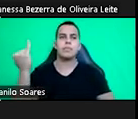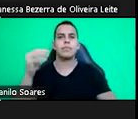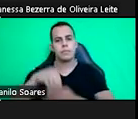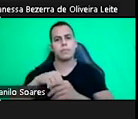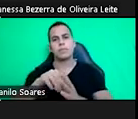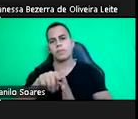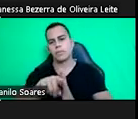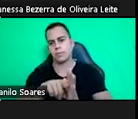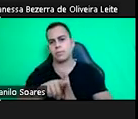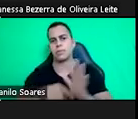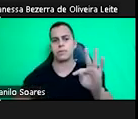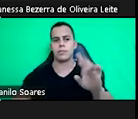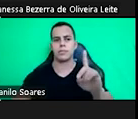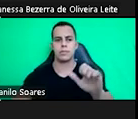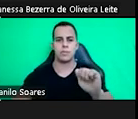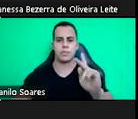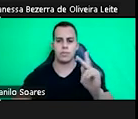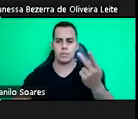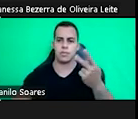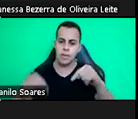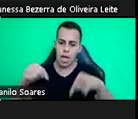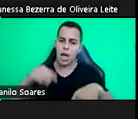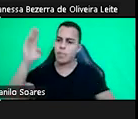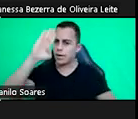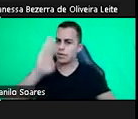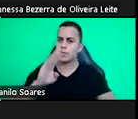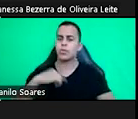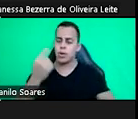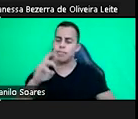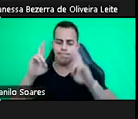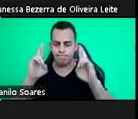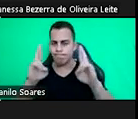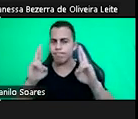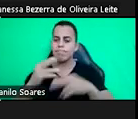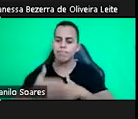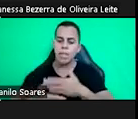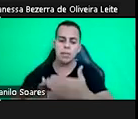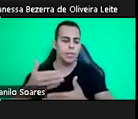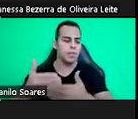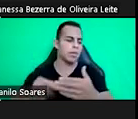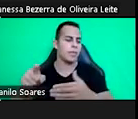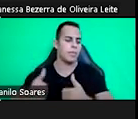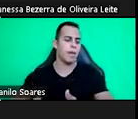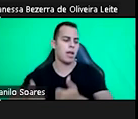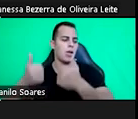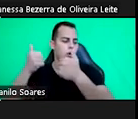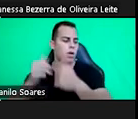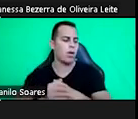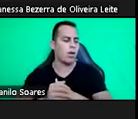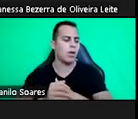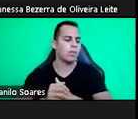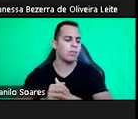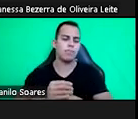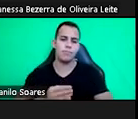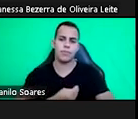pesquisa com TDAH aqui no Brasil. A gente espera que tudo isso em algum momento melhore a vida das